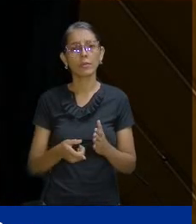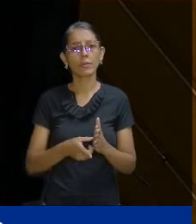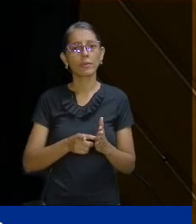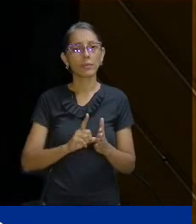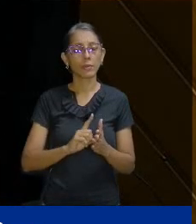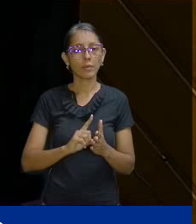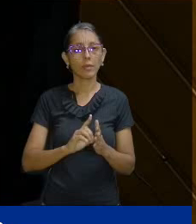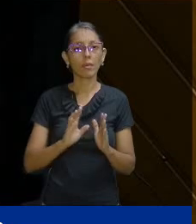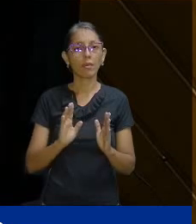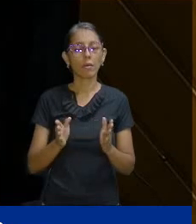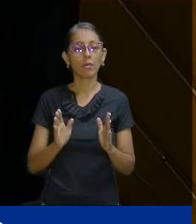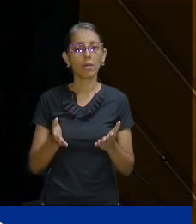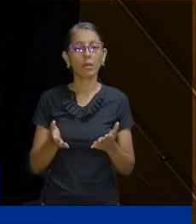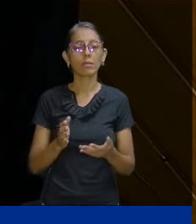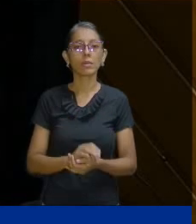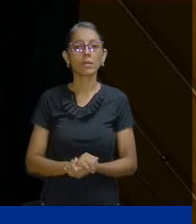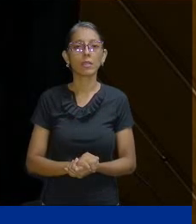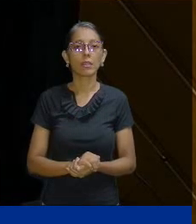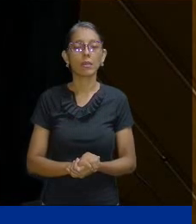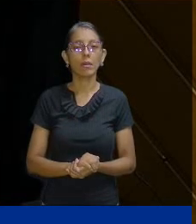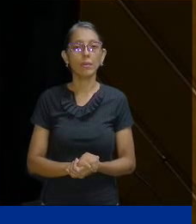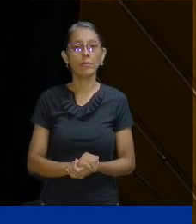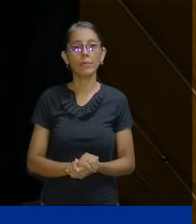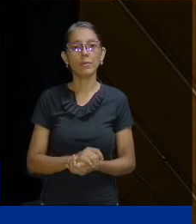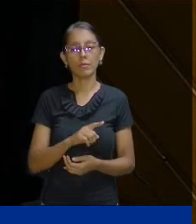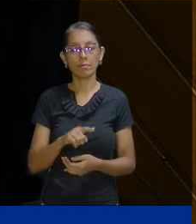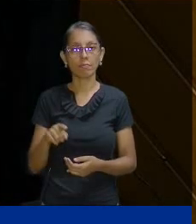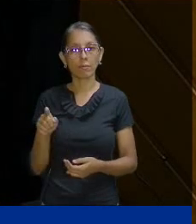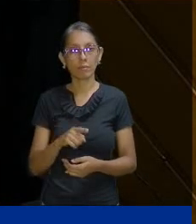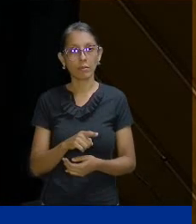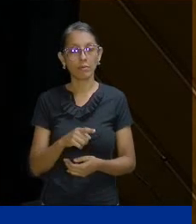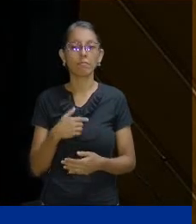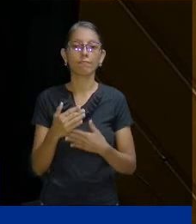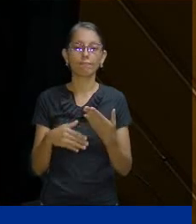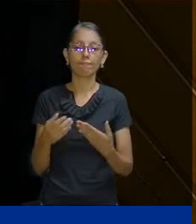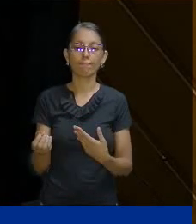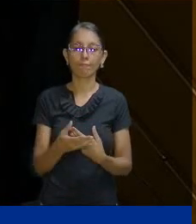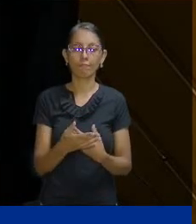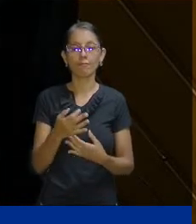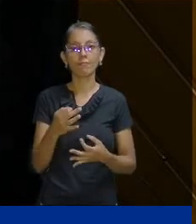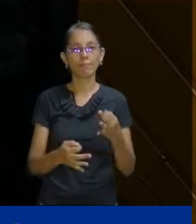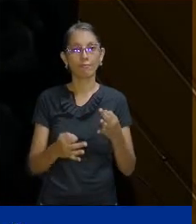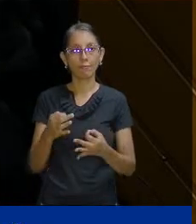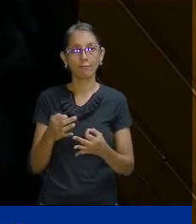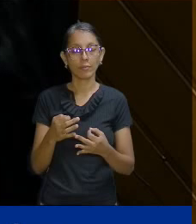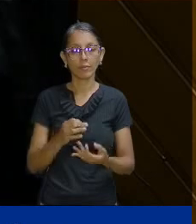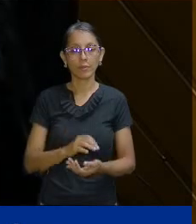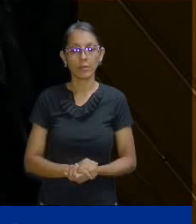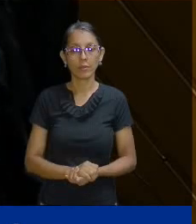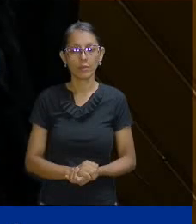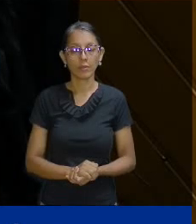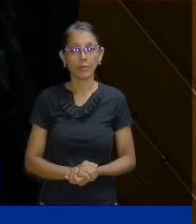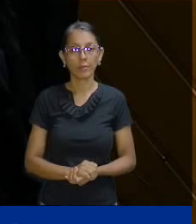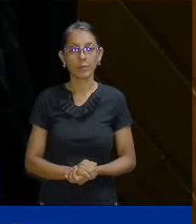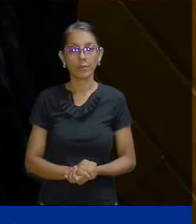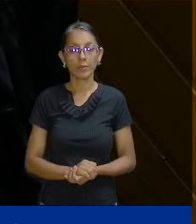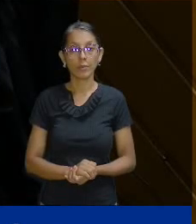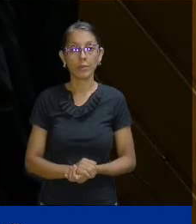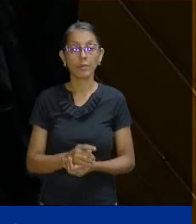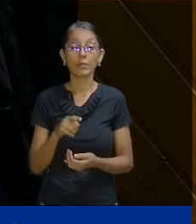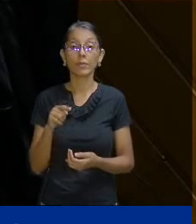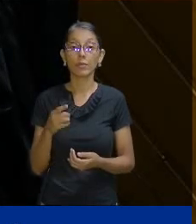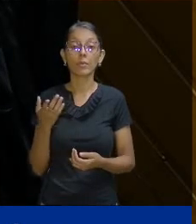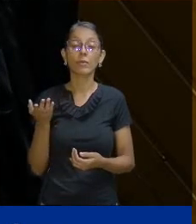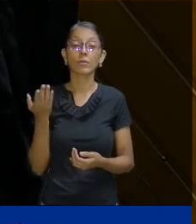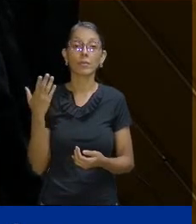que reconheceu o impedimento das juízas originárias e determinou novo julgamento. Naquela oportunidade, proferi voto